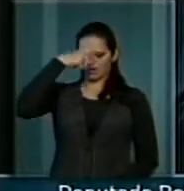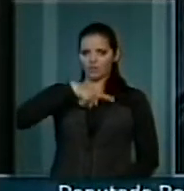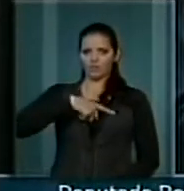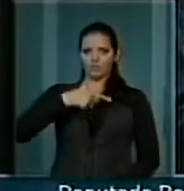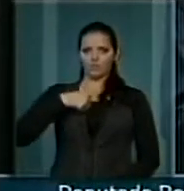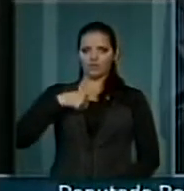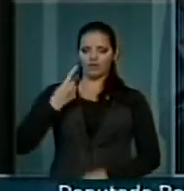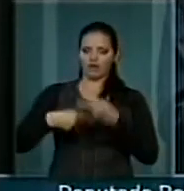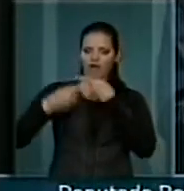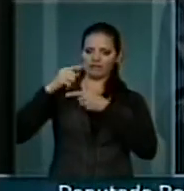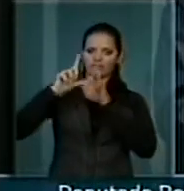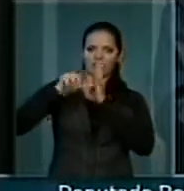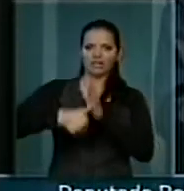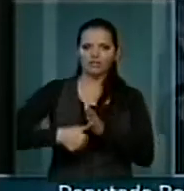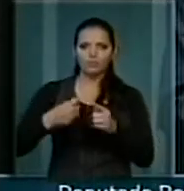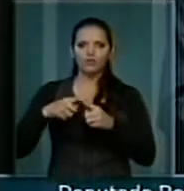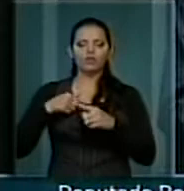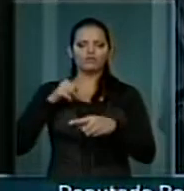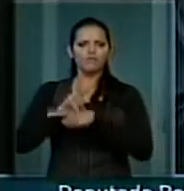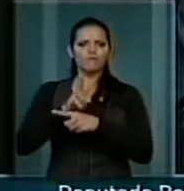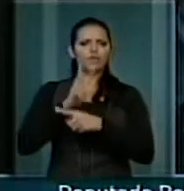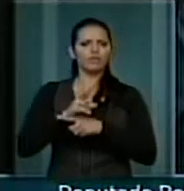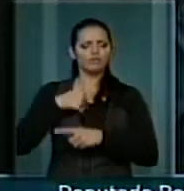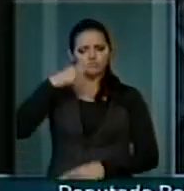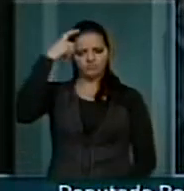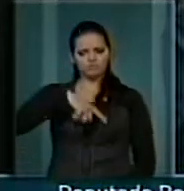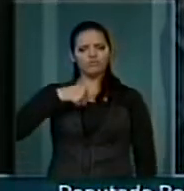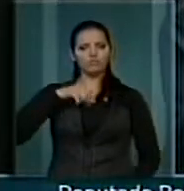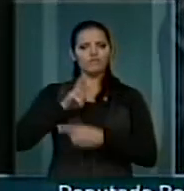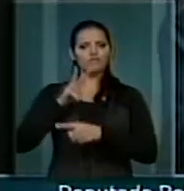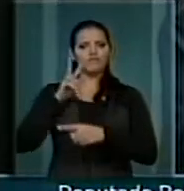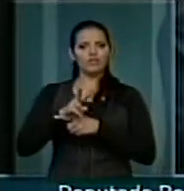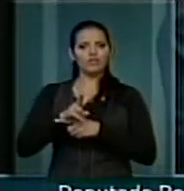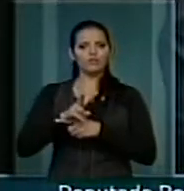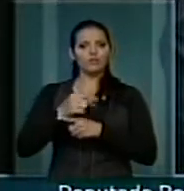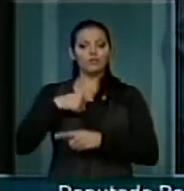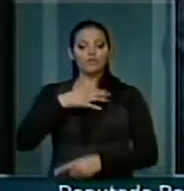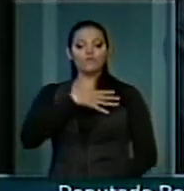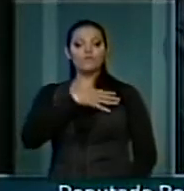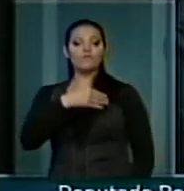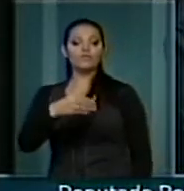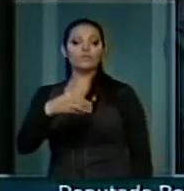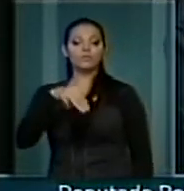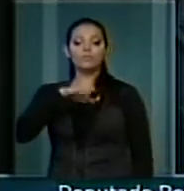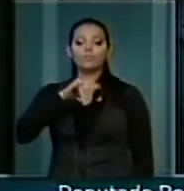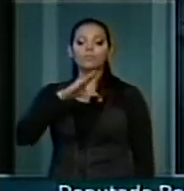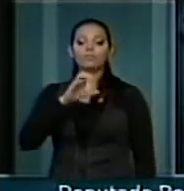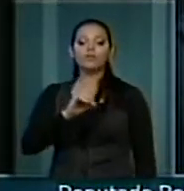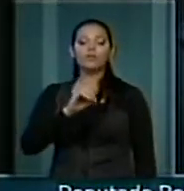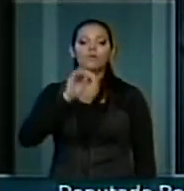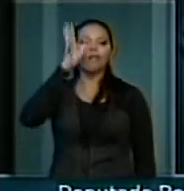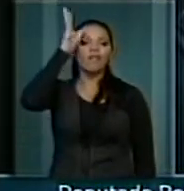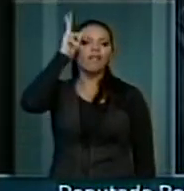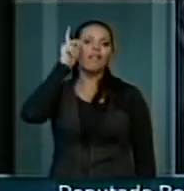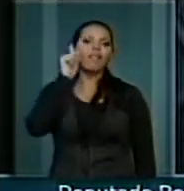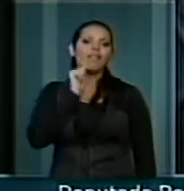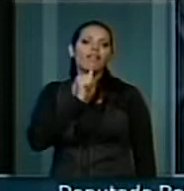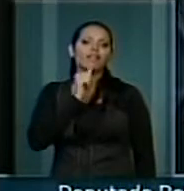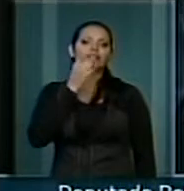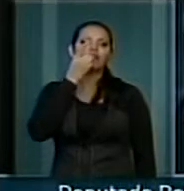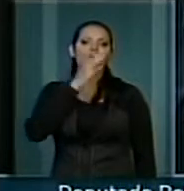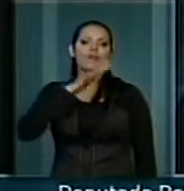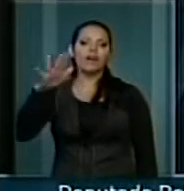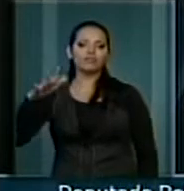considerado retrógrado por defender e defendo o filhote do mico-leão-dourado, o filhote do